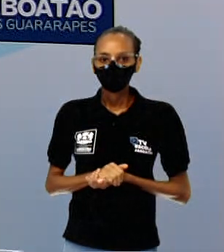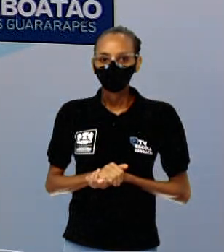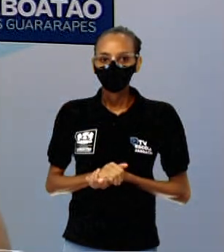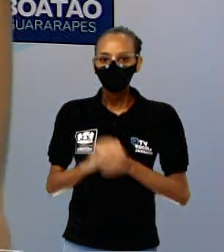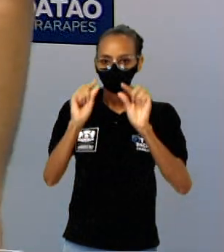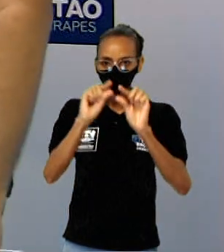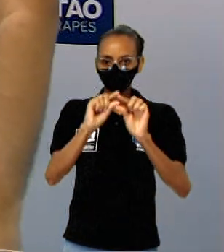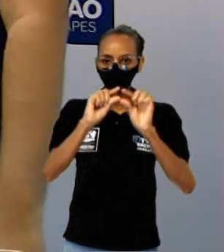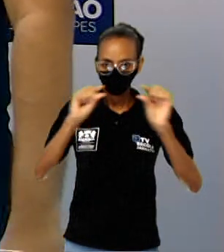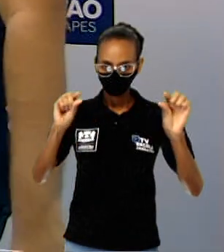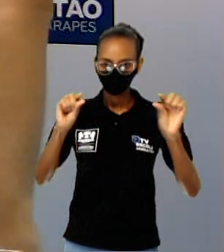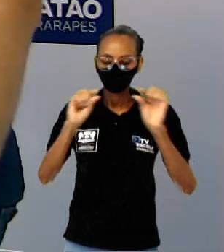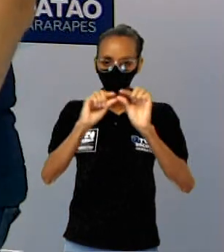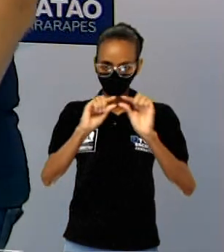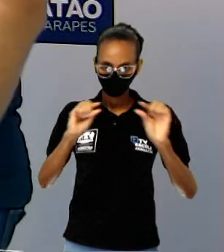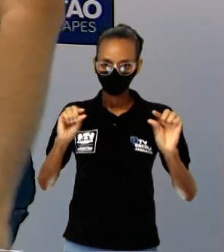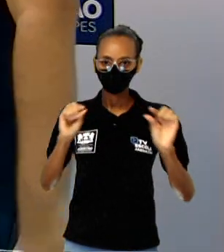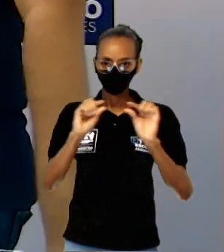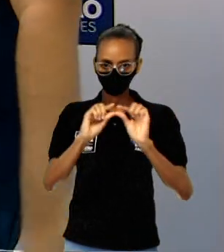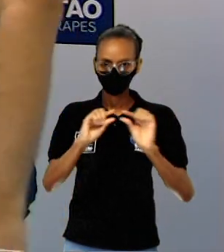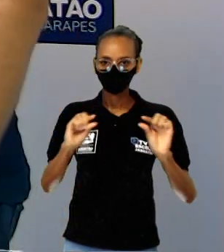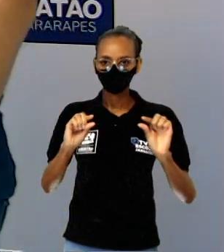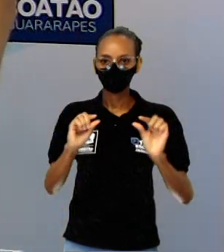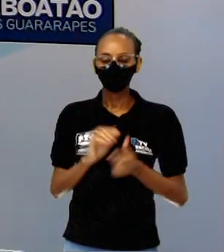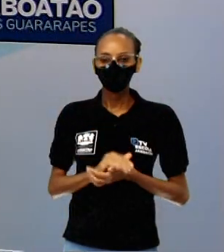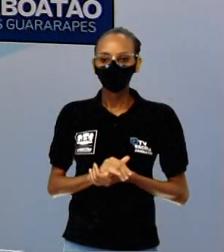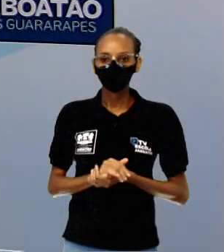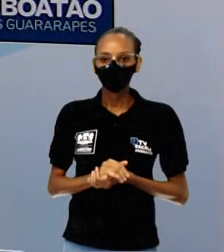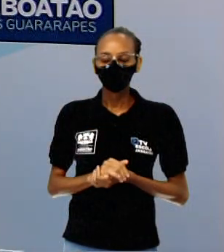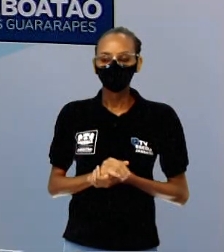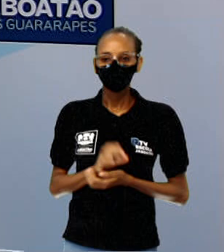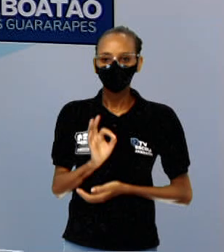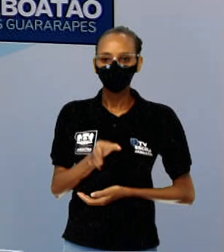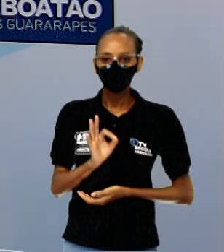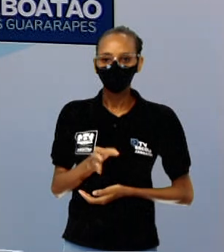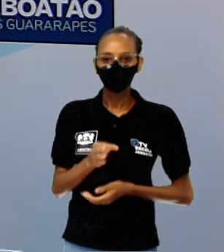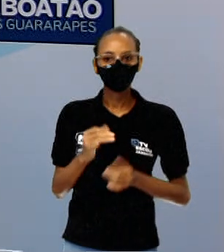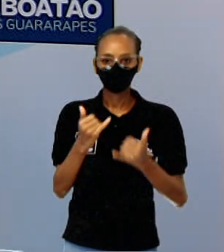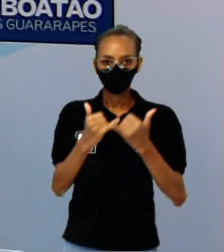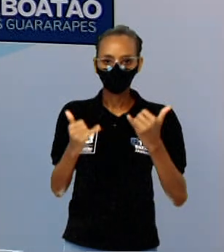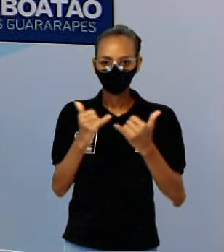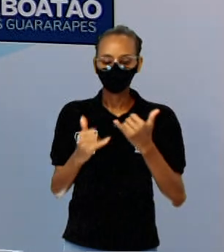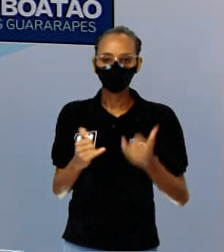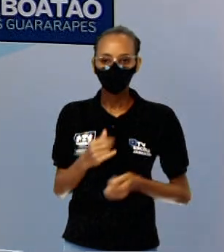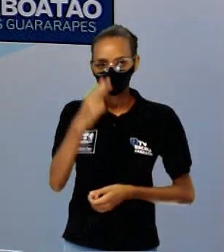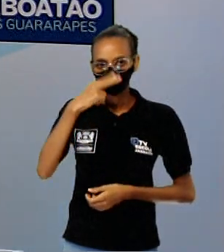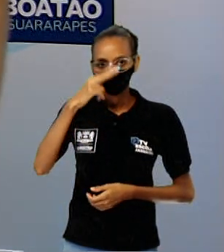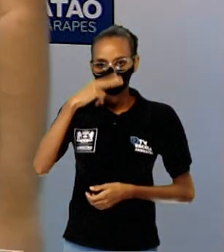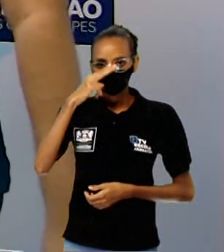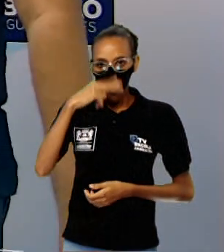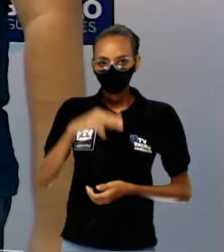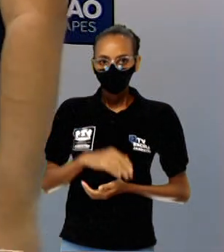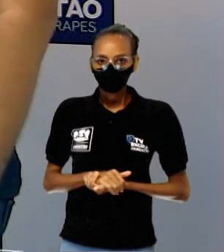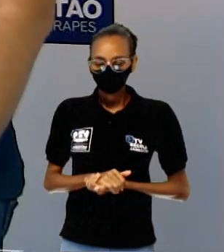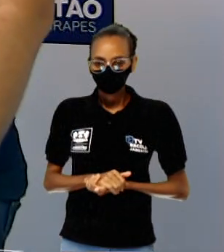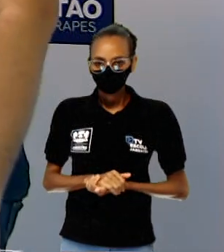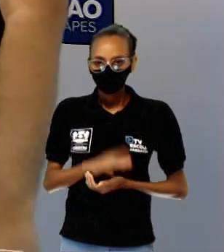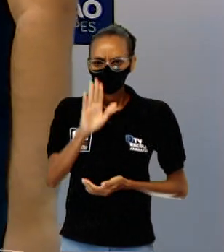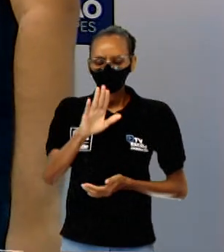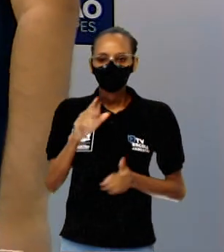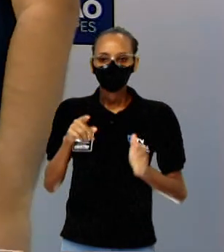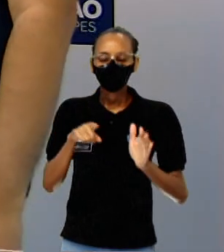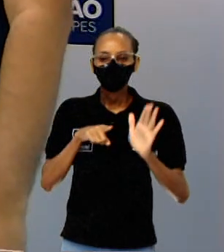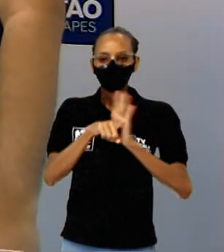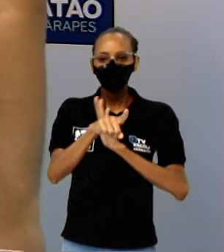she didn't, he didn't, we didn't, certo? É a mesma coisa. Já na interrogativa, o que